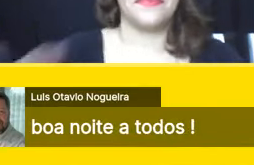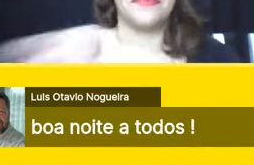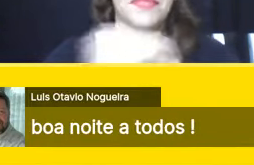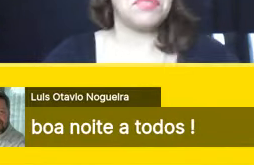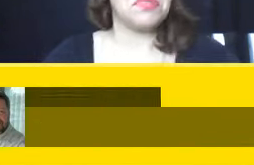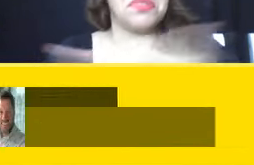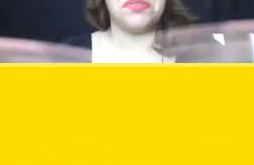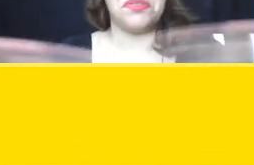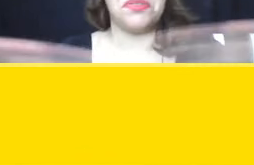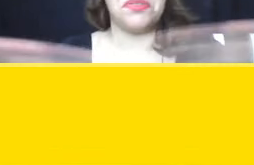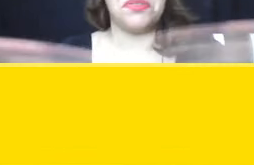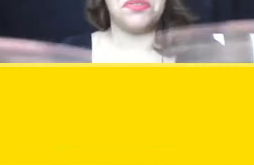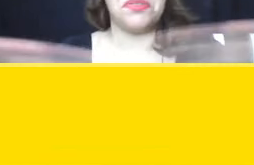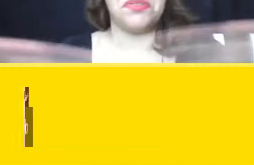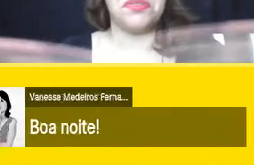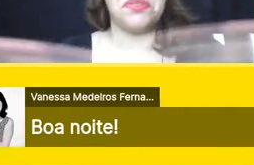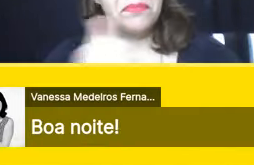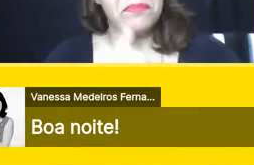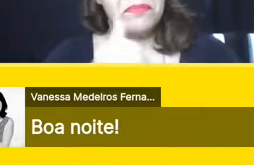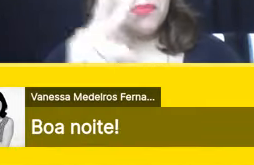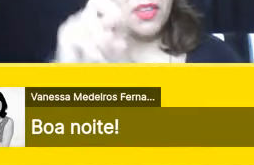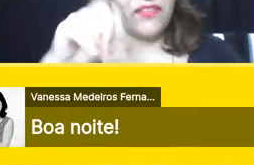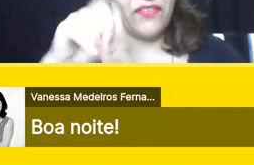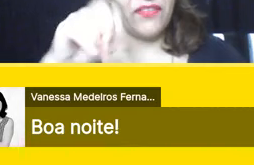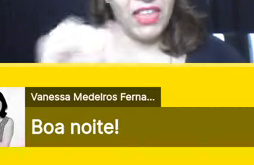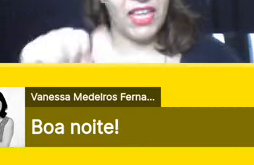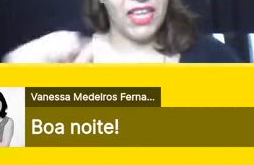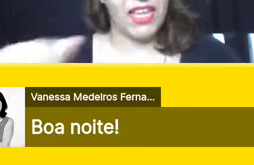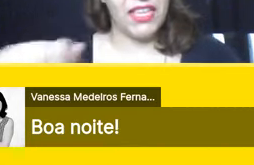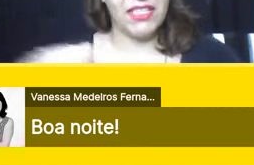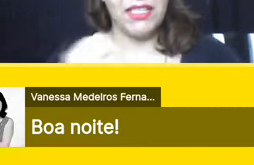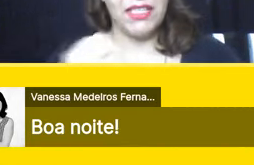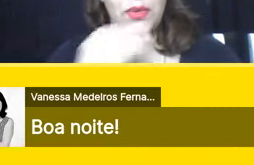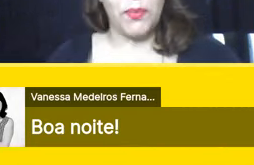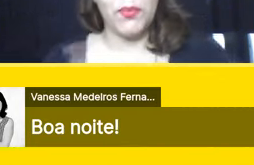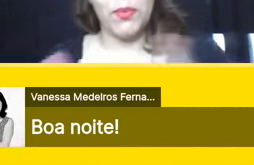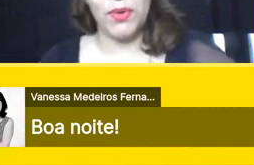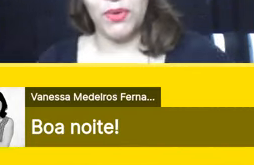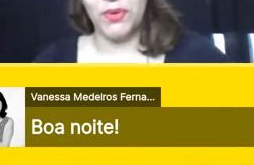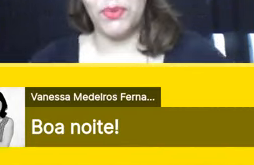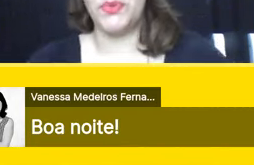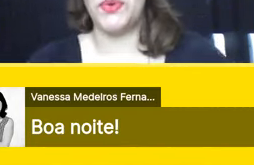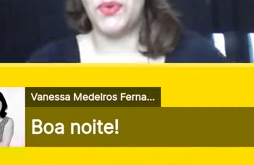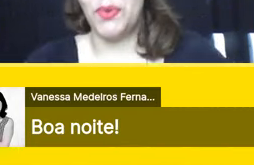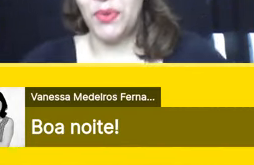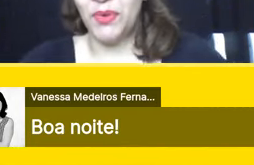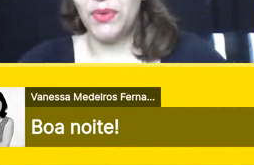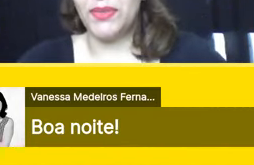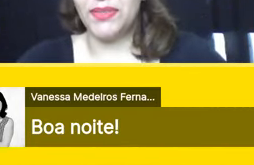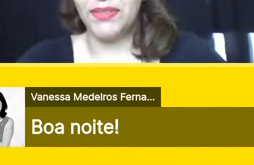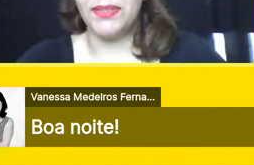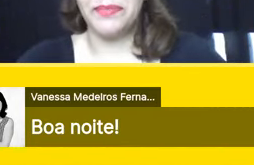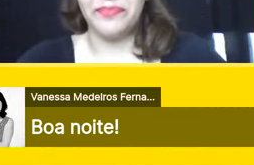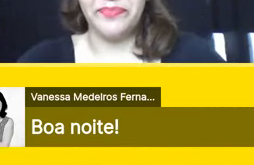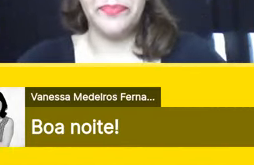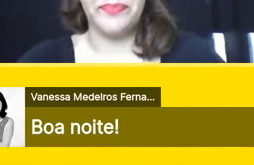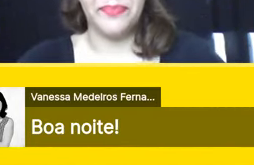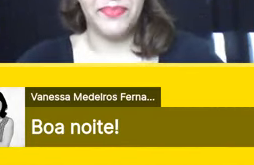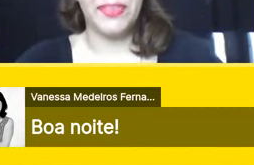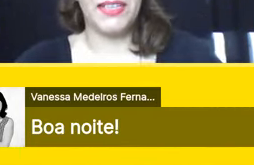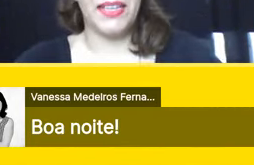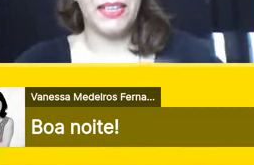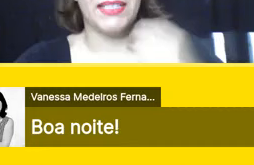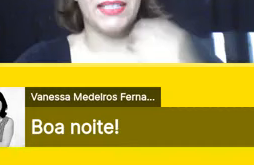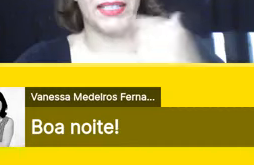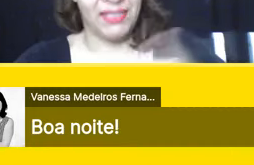também. A Vanessa, doutora Vanessa, é da comissão nossa, lá da OAB, da comissão também da